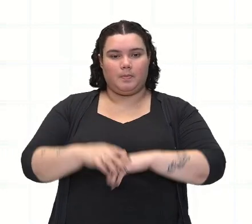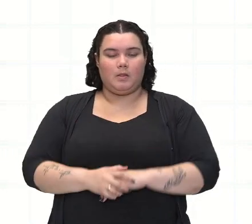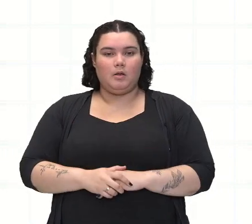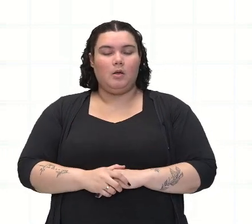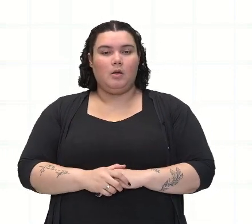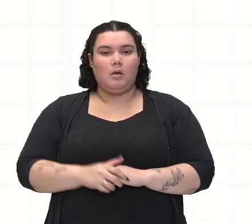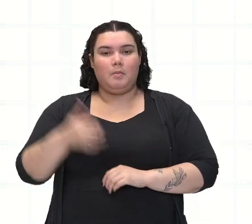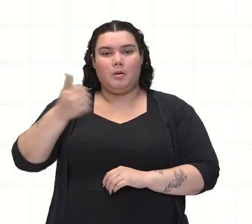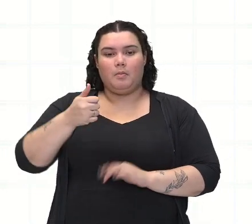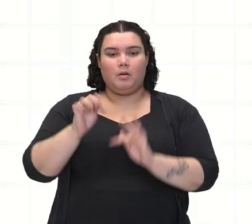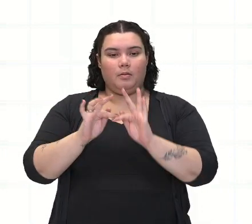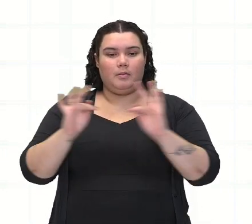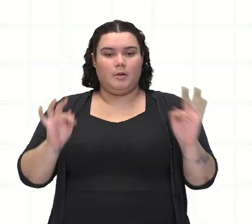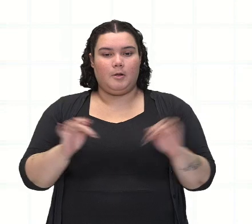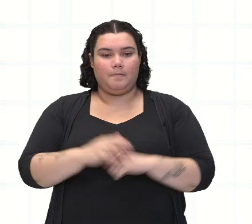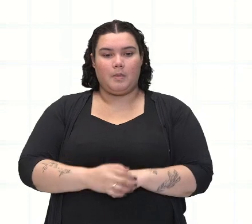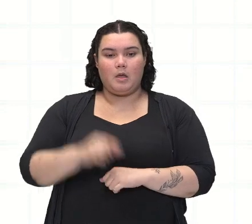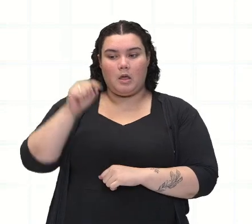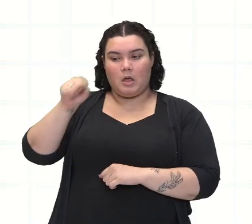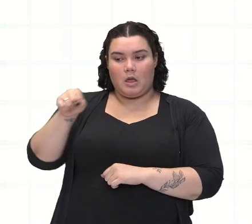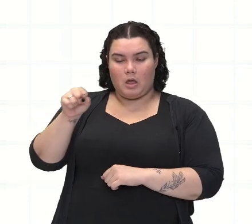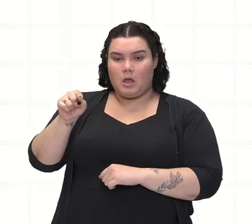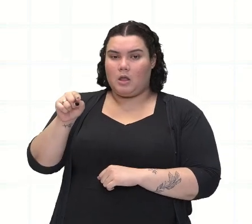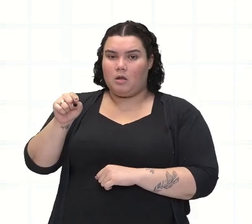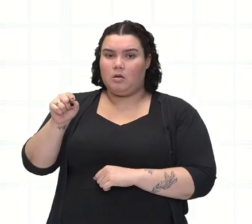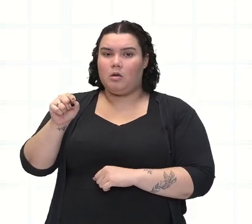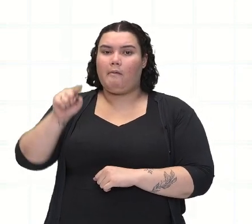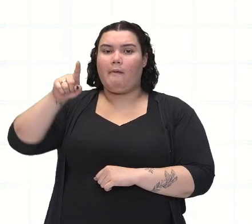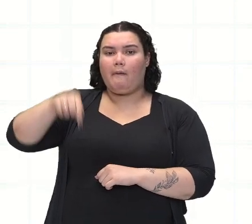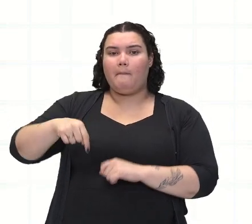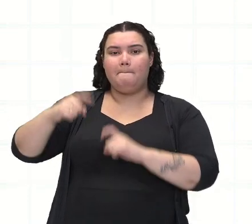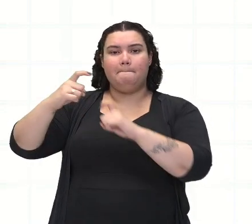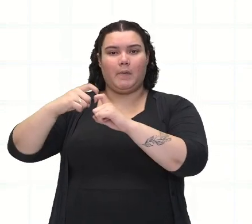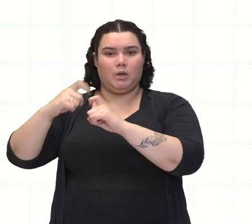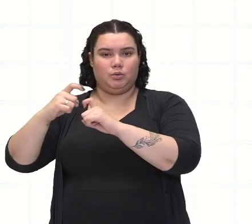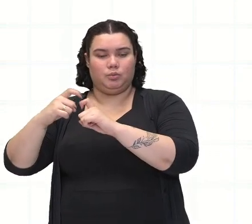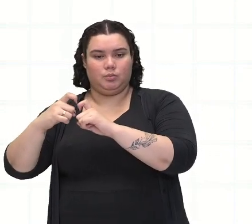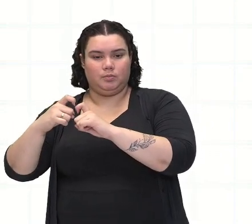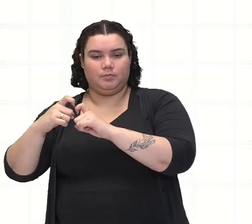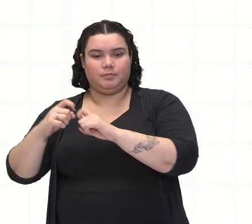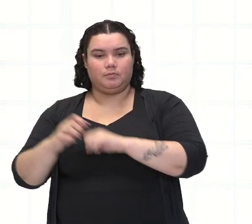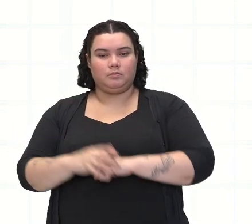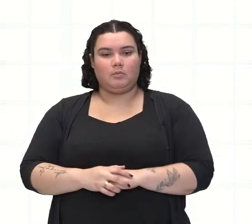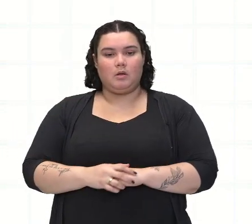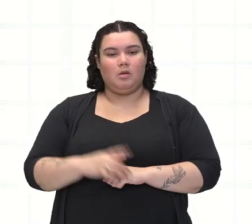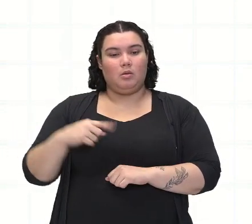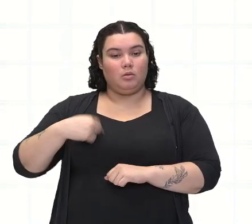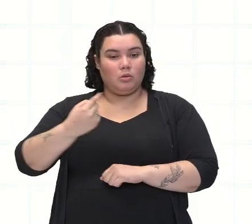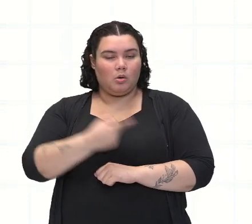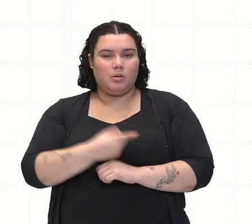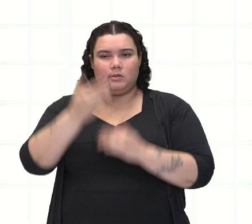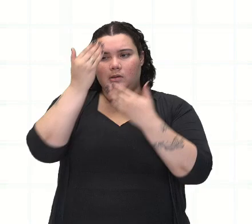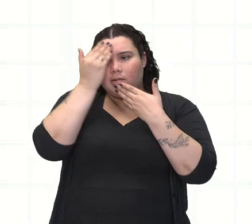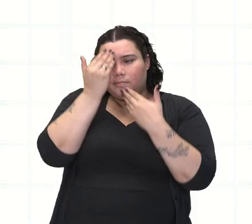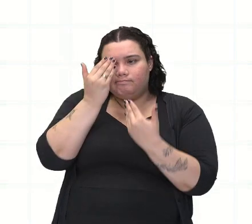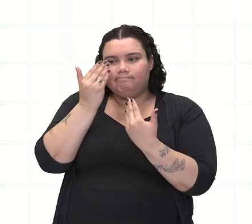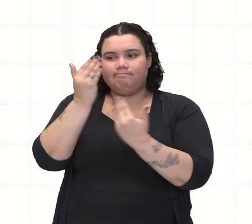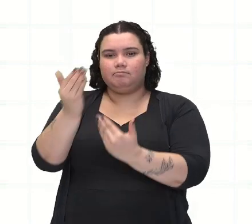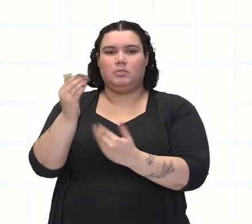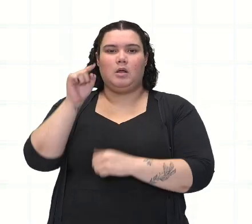A, ele é o médico. Essa é a nossa primeira oração. Segunda oração, estamos muito